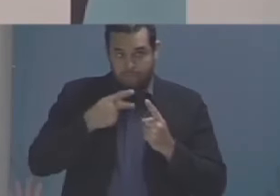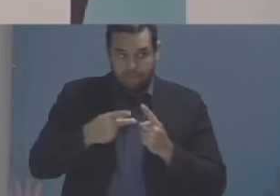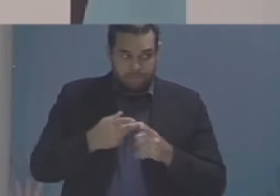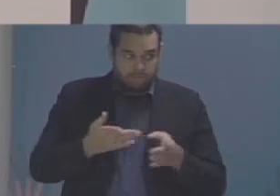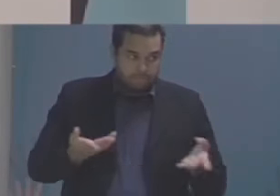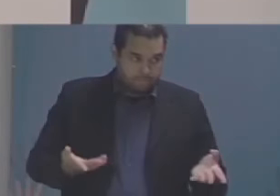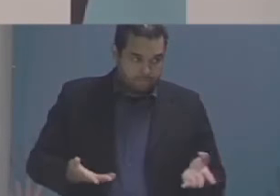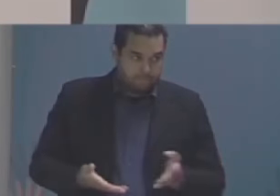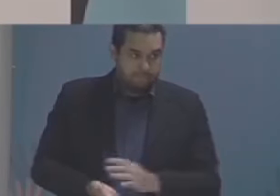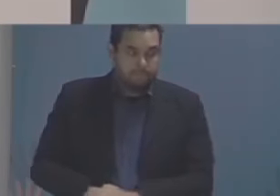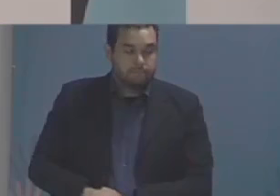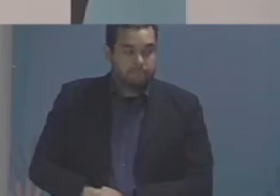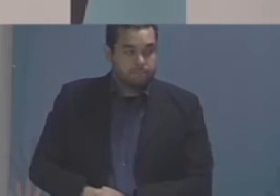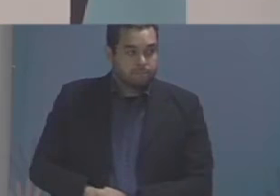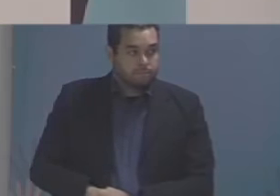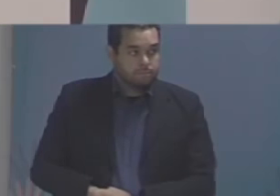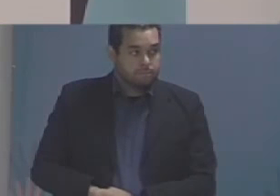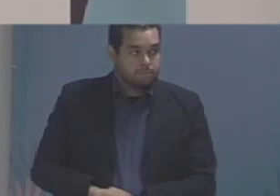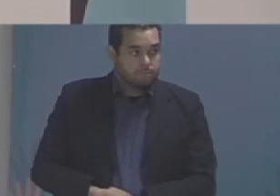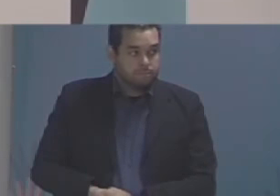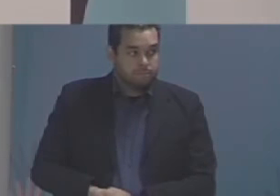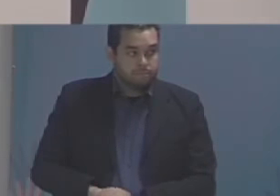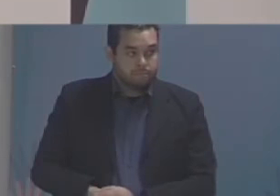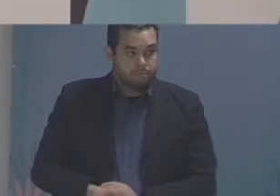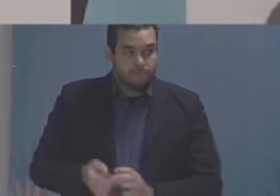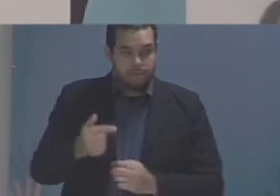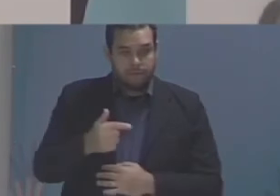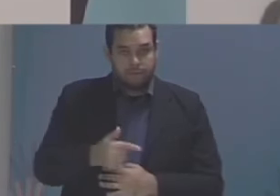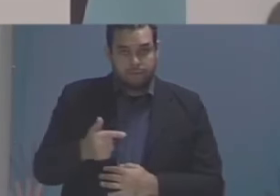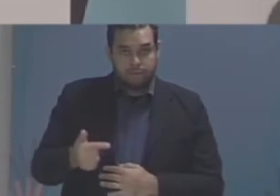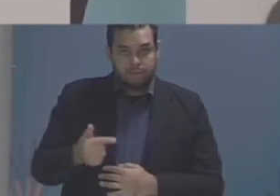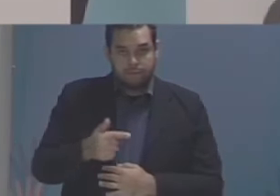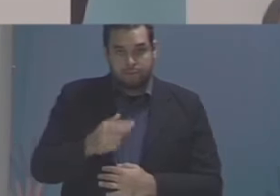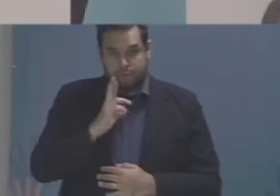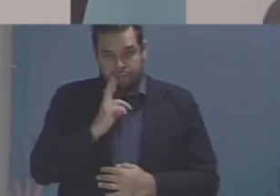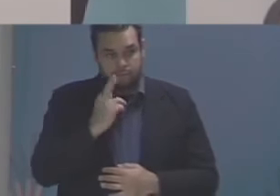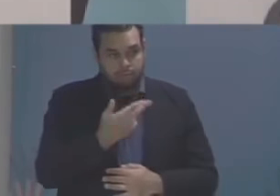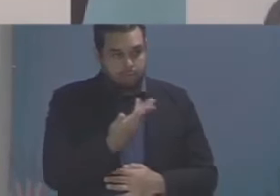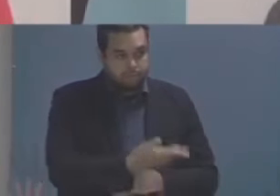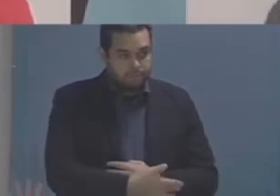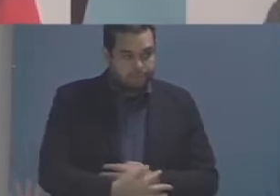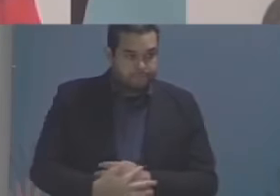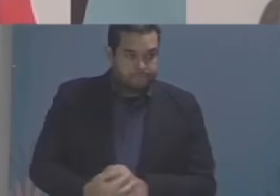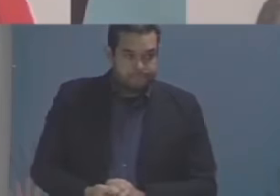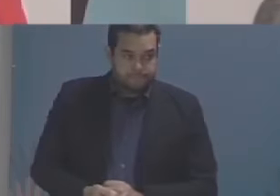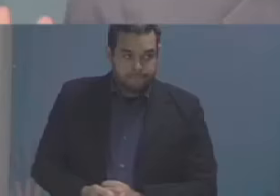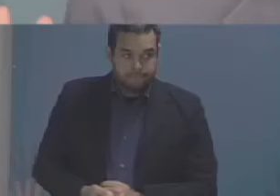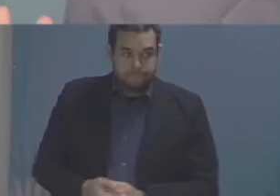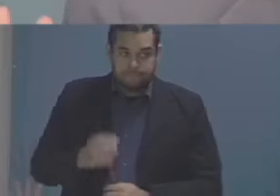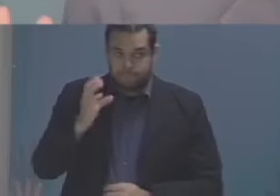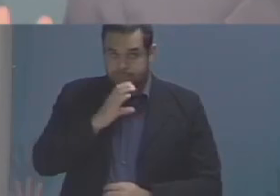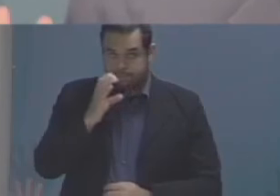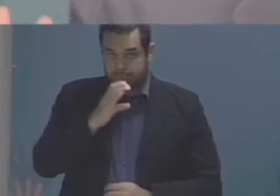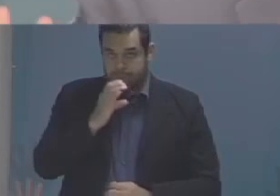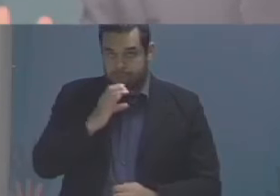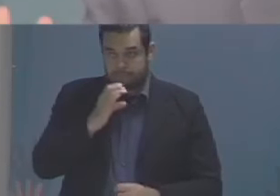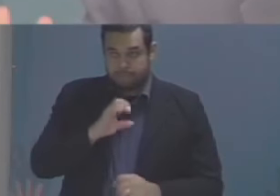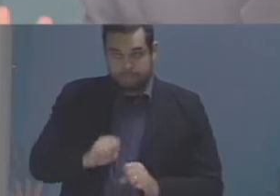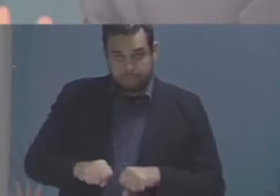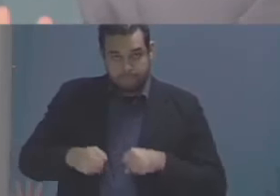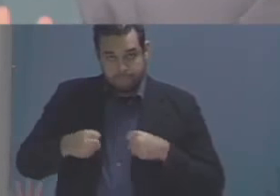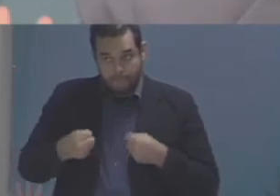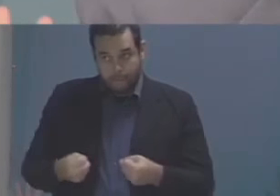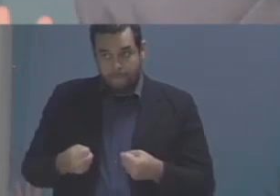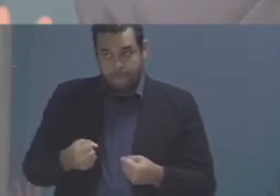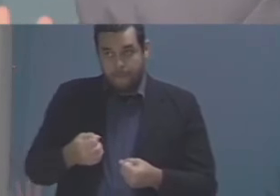Obrigado, candidato. Rogério Oliveira, da Chapa 22. Um minuto para a tréplica. Rapidamente, Luiz, eu vou defender